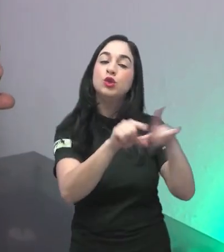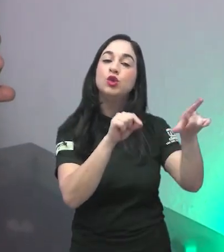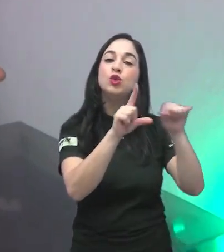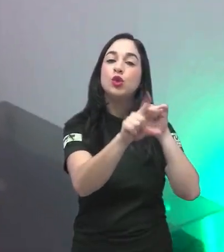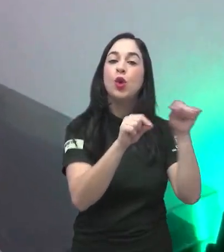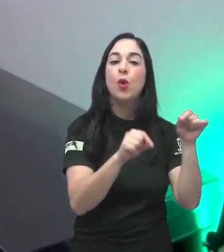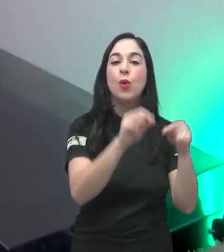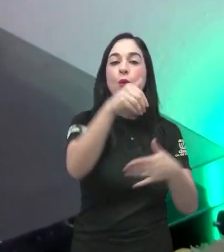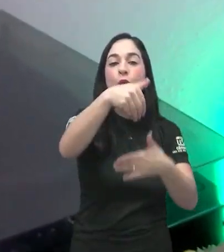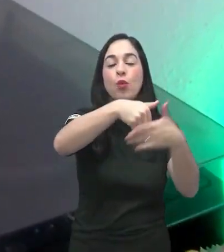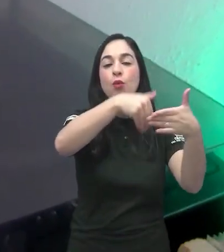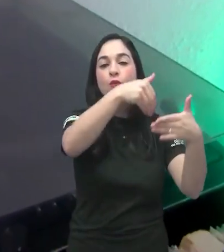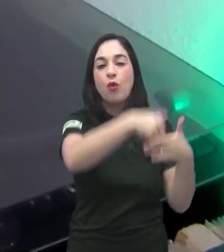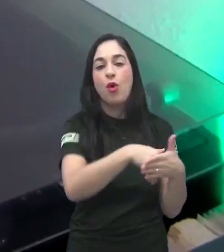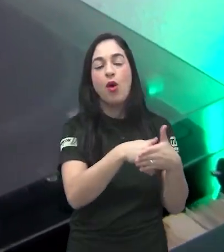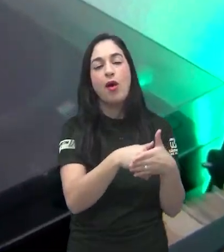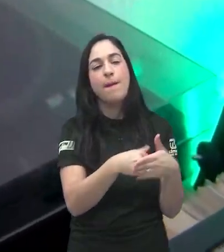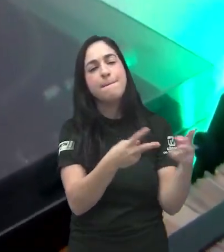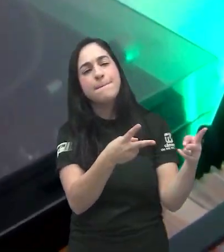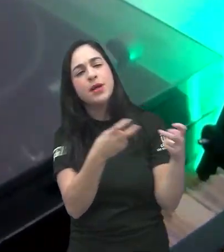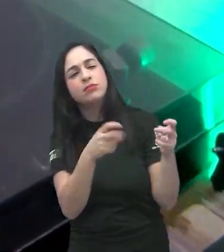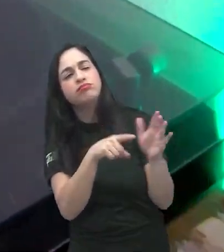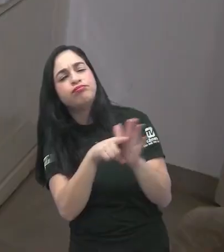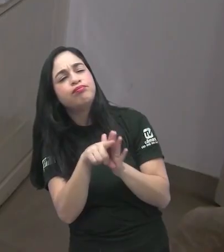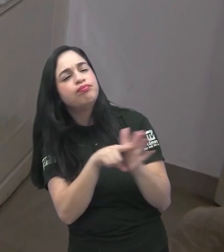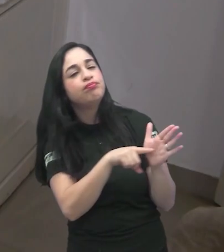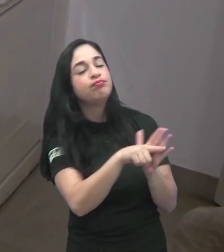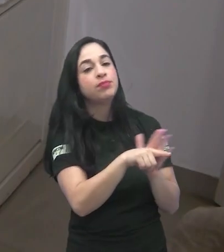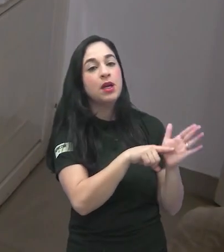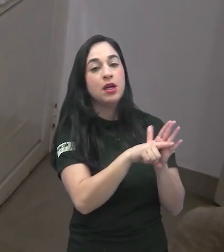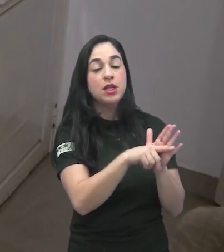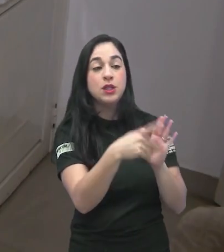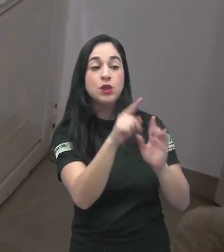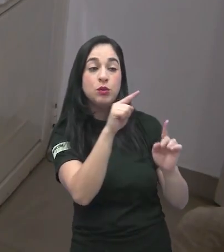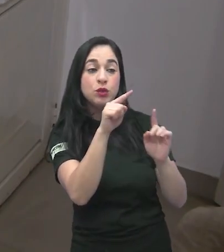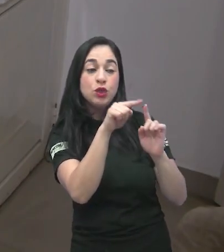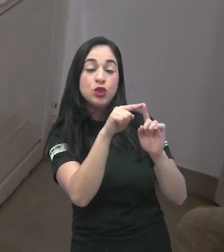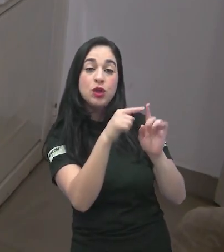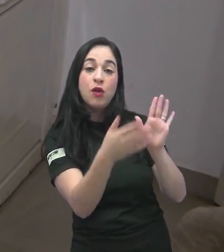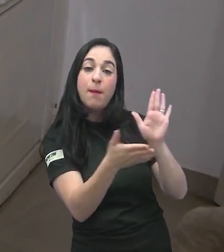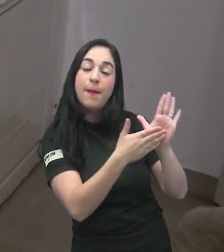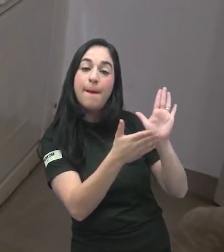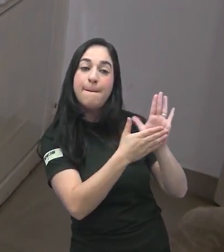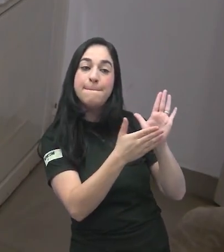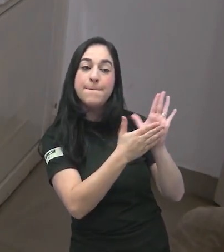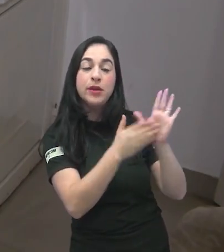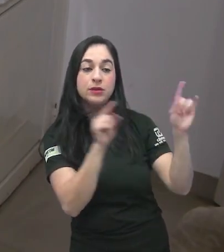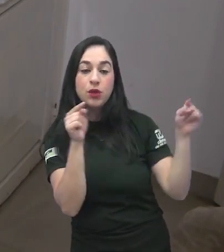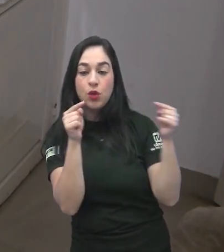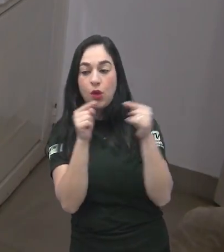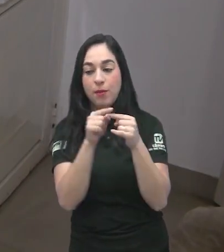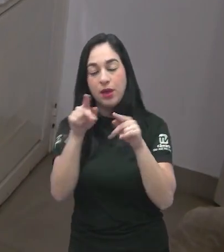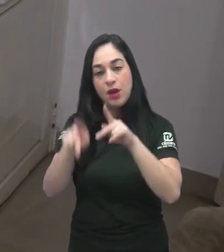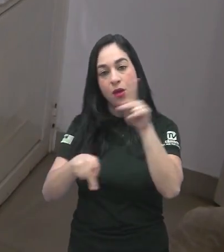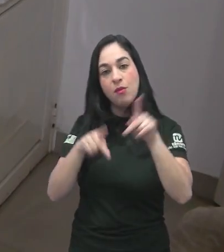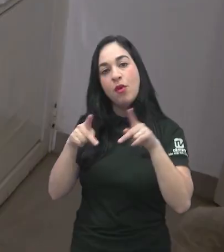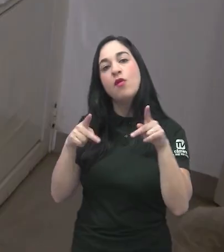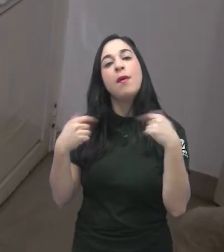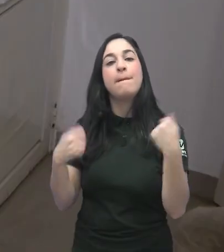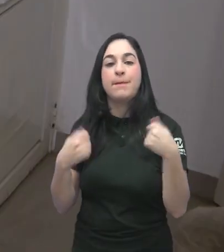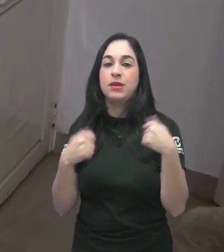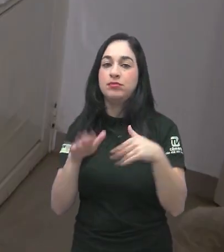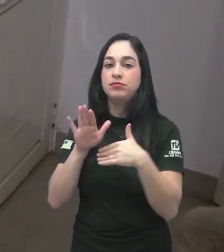um candidato, ela valoriza propostas que dialoguem com a diversidade da população e